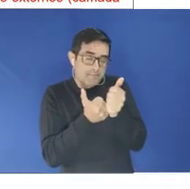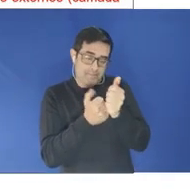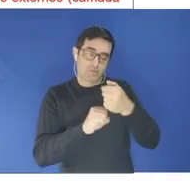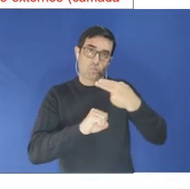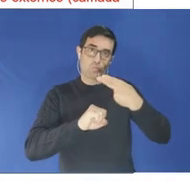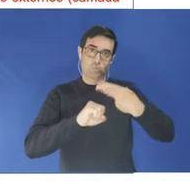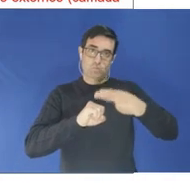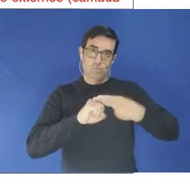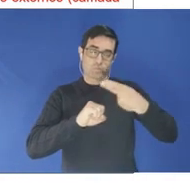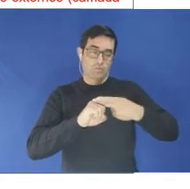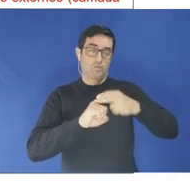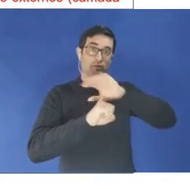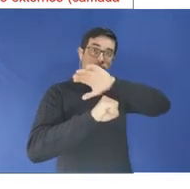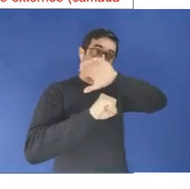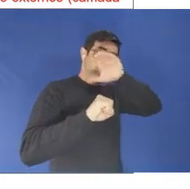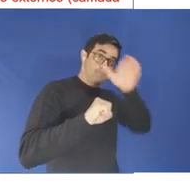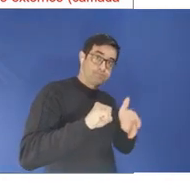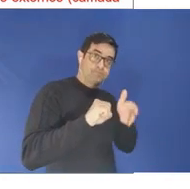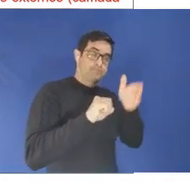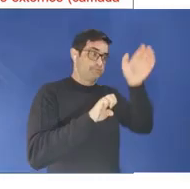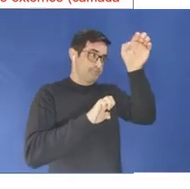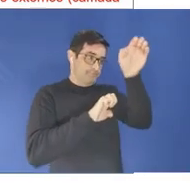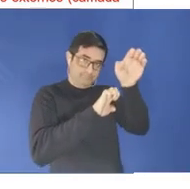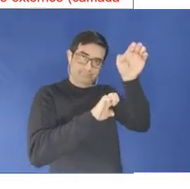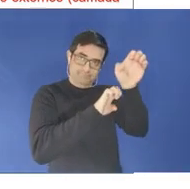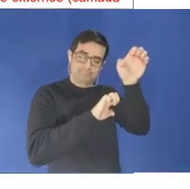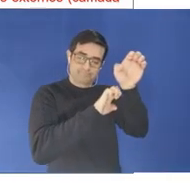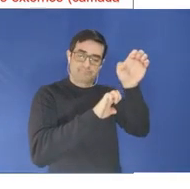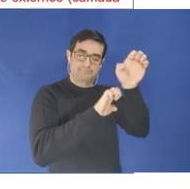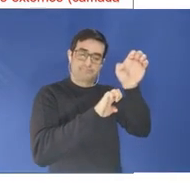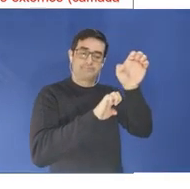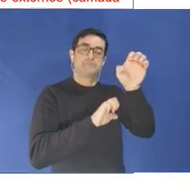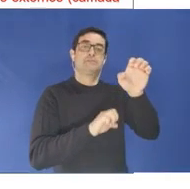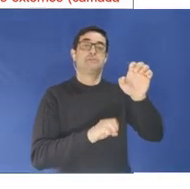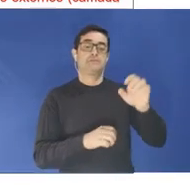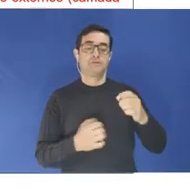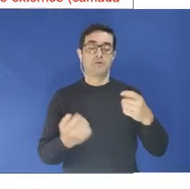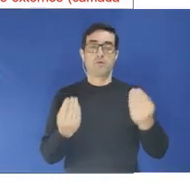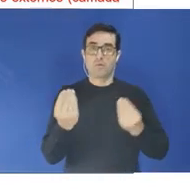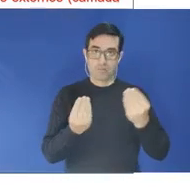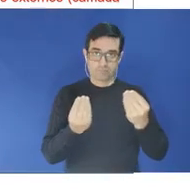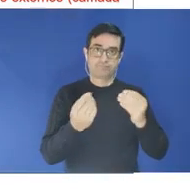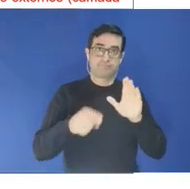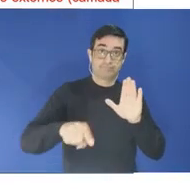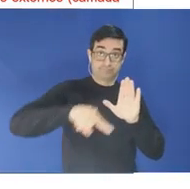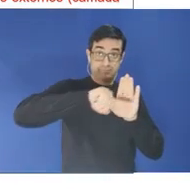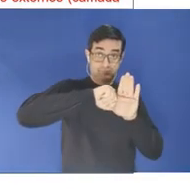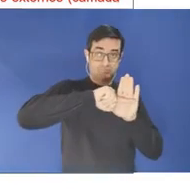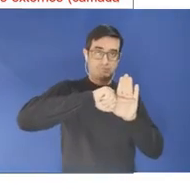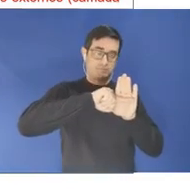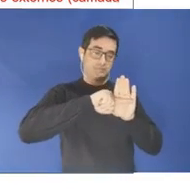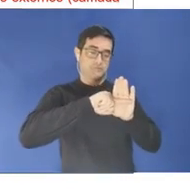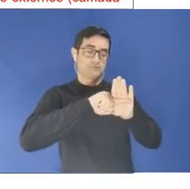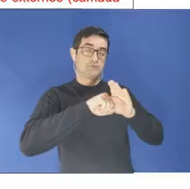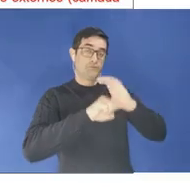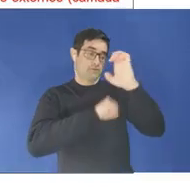aqui, né, que funcionam como barreira de blindagem, que é o parâmetro de blindagem, diminuindo